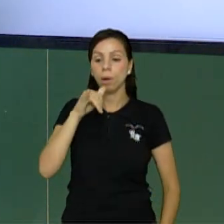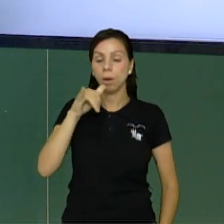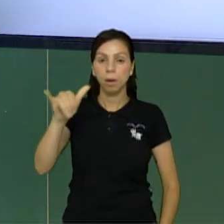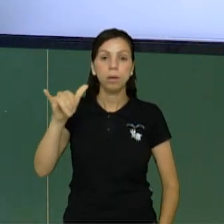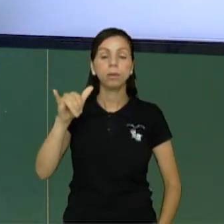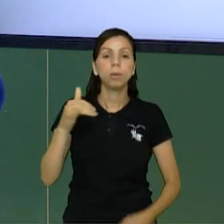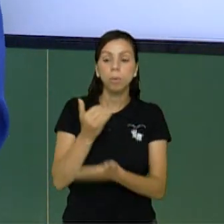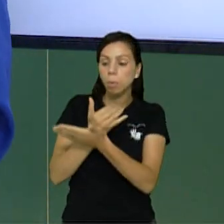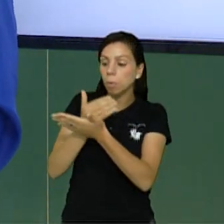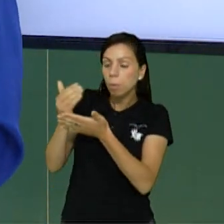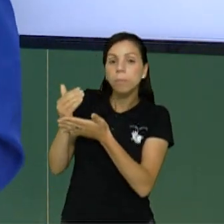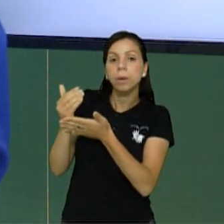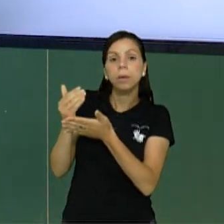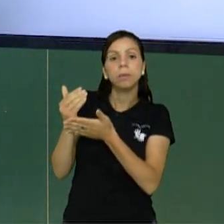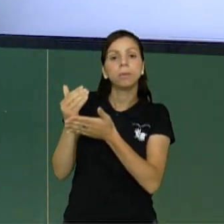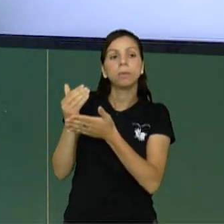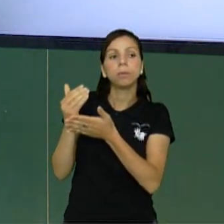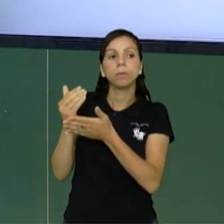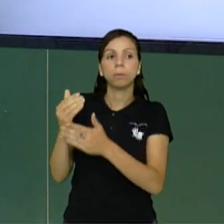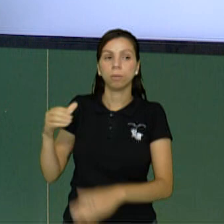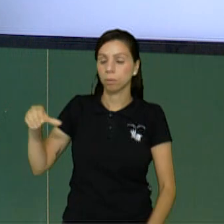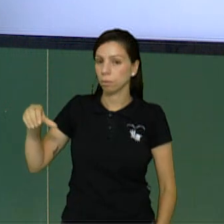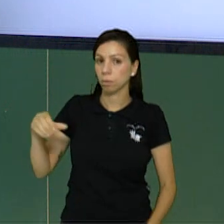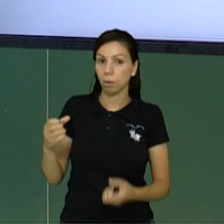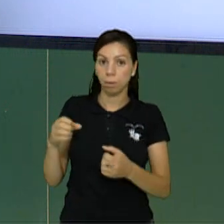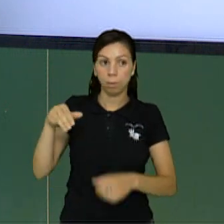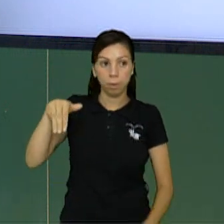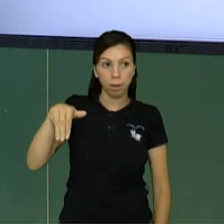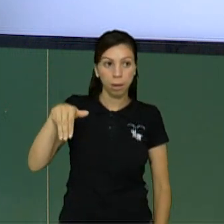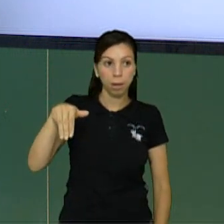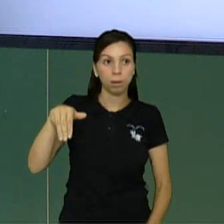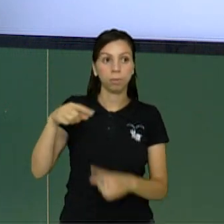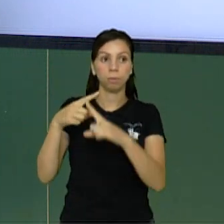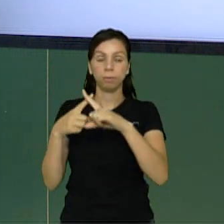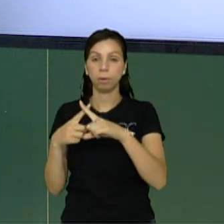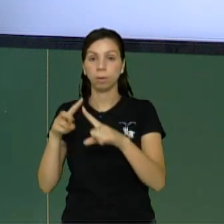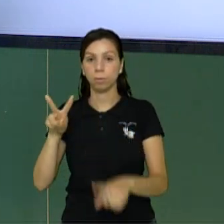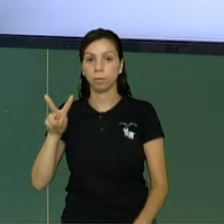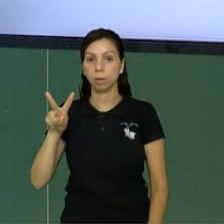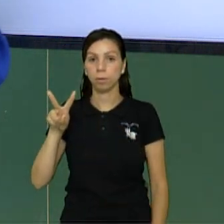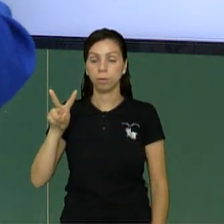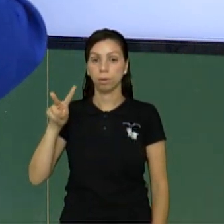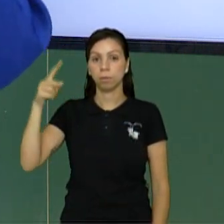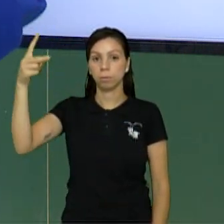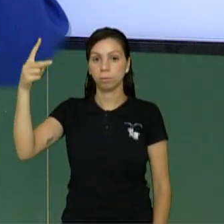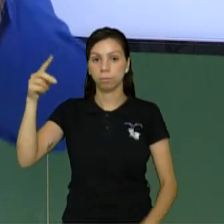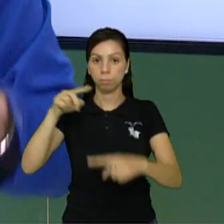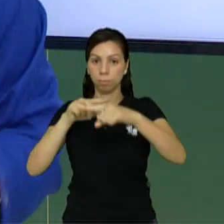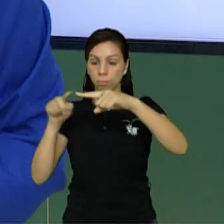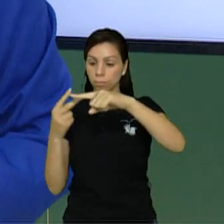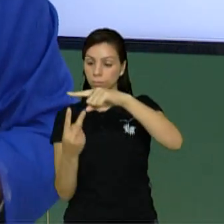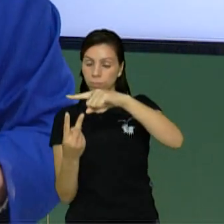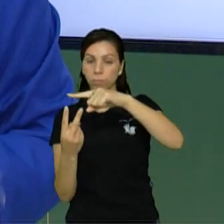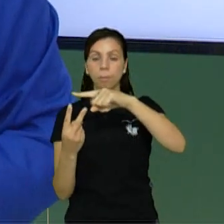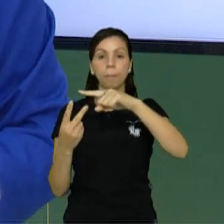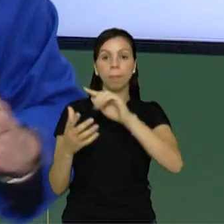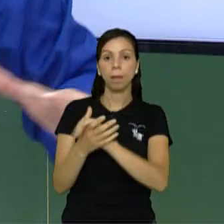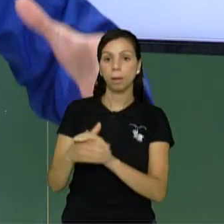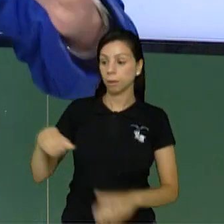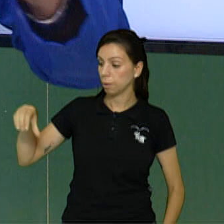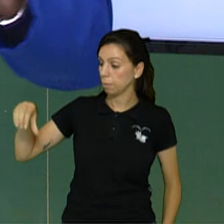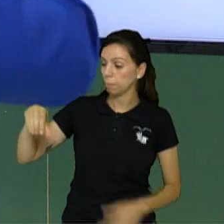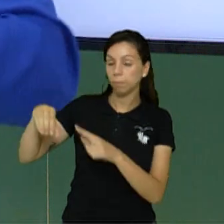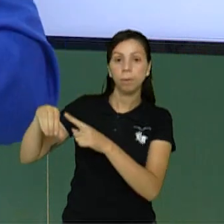que ele tem no início é a energia cinética, que é a massa vezes velocidade ao quadrado sobre 2. Como somente o carrinho 1 tem